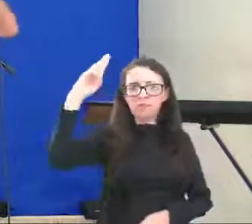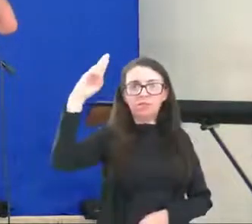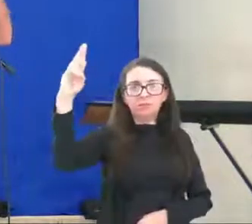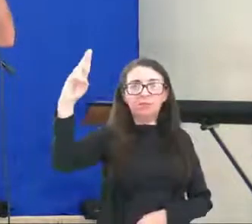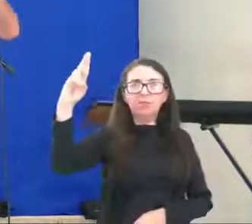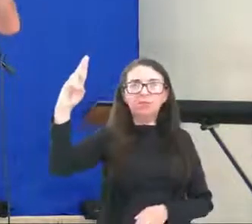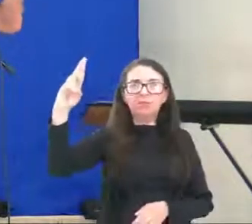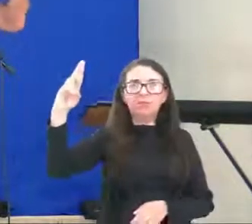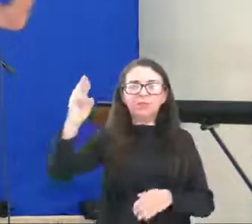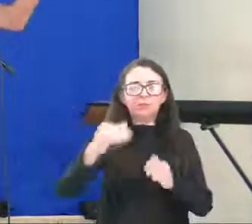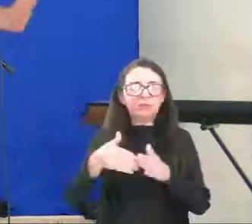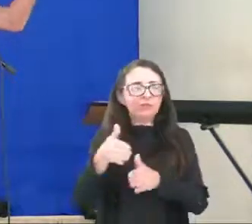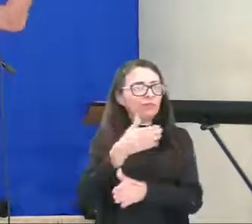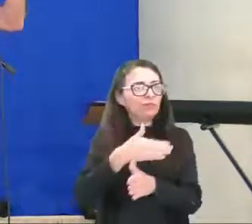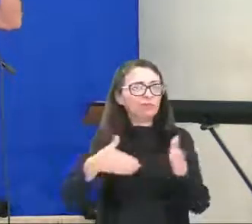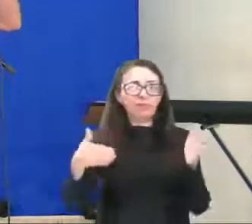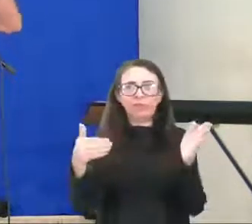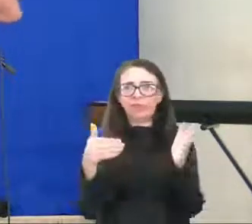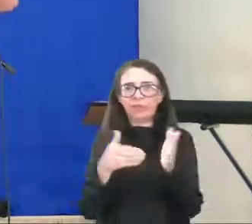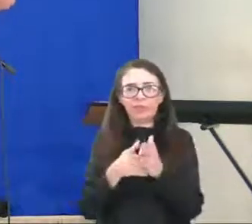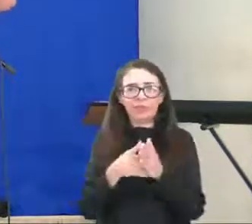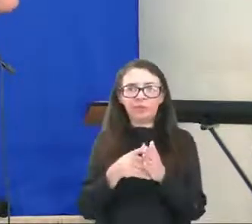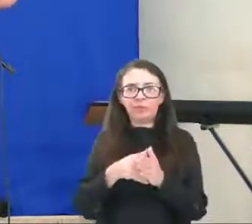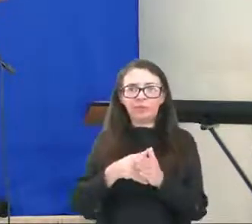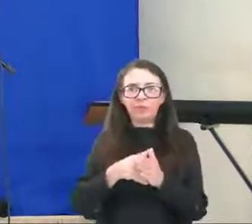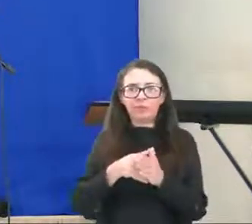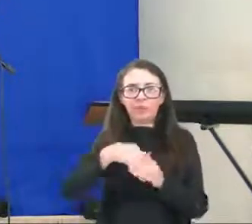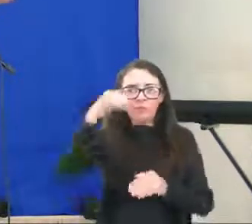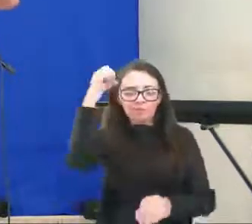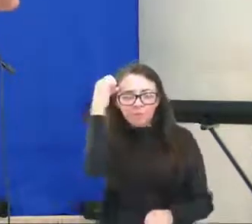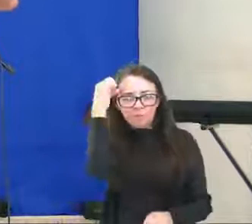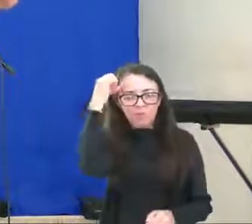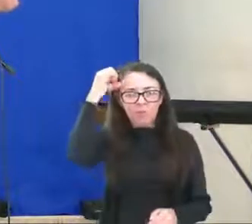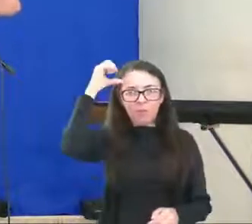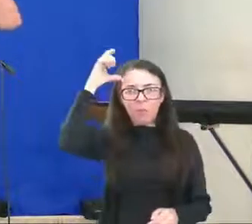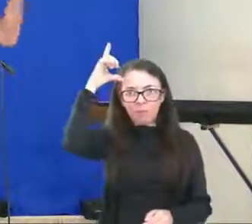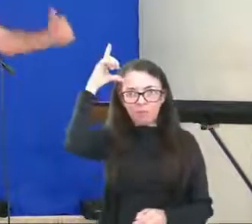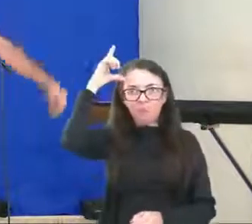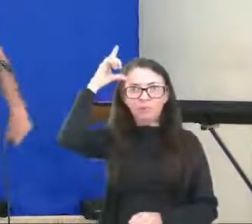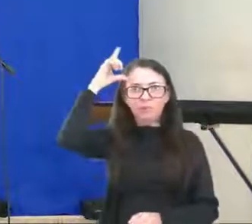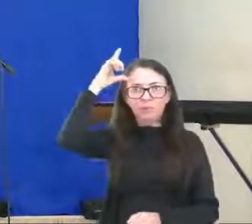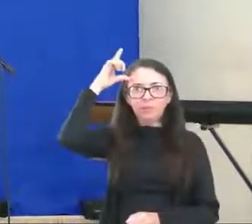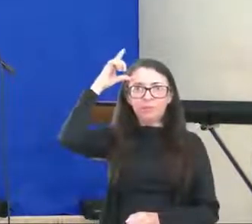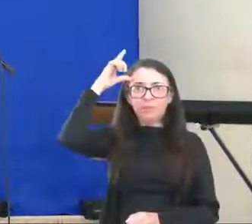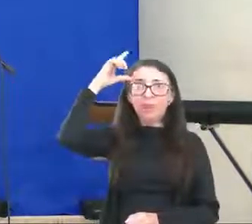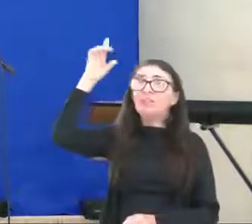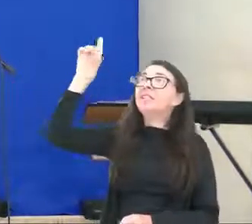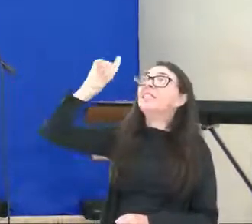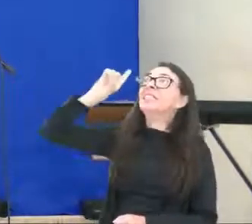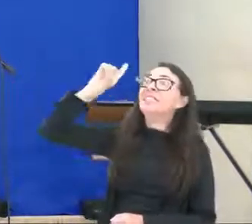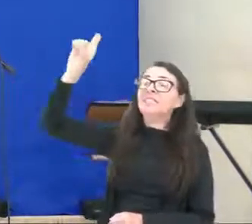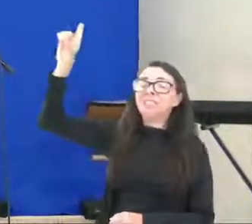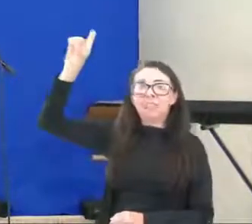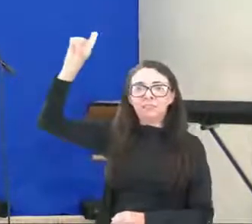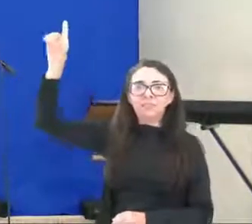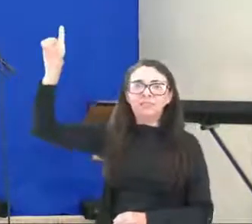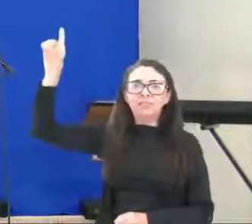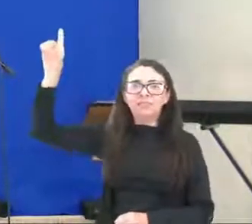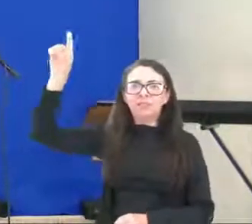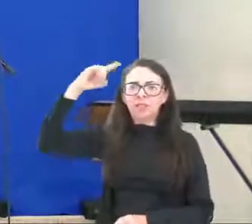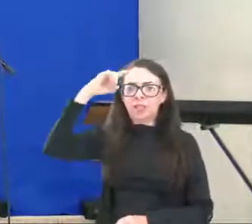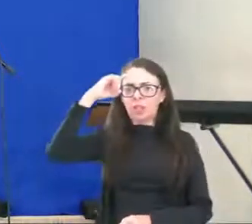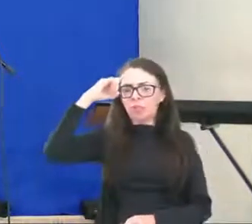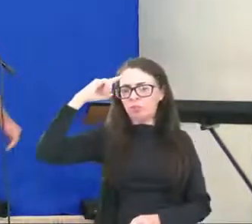gente entendesse um pouco melhor o mundo, né? Galileu, questão da Terra é redonda, etc, etc.